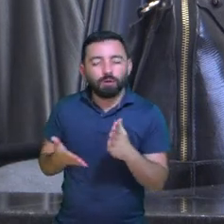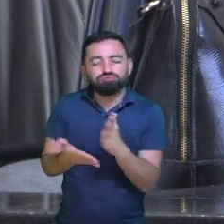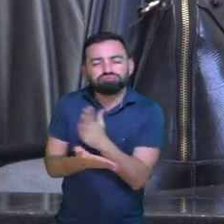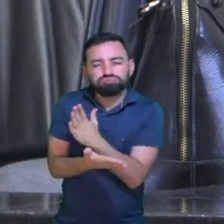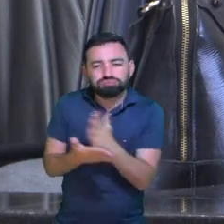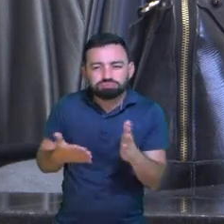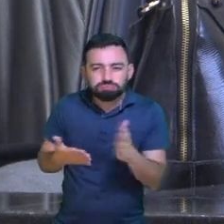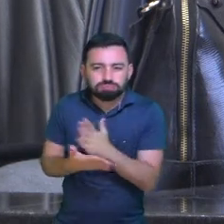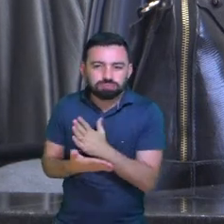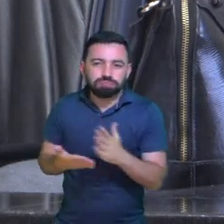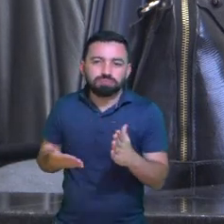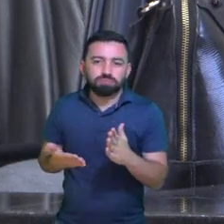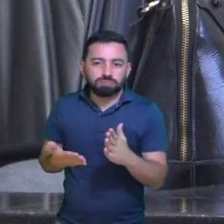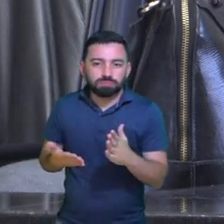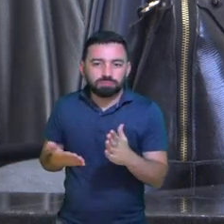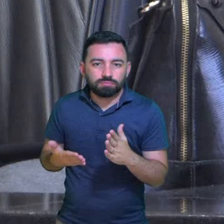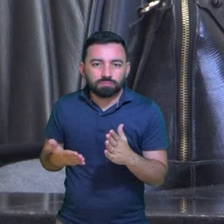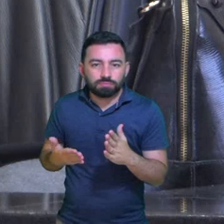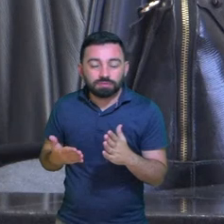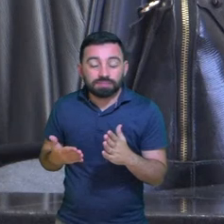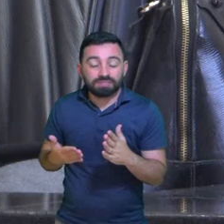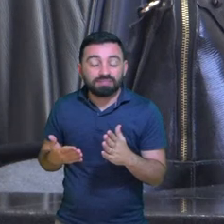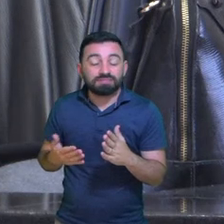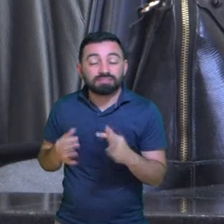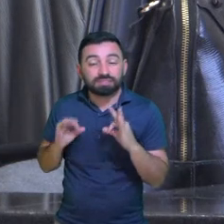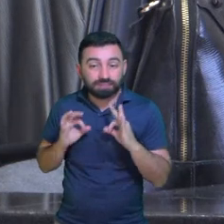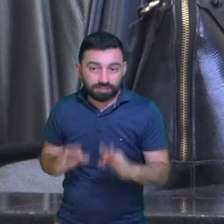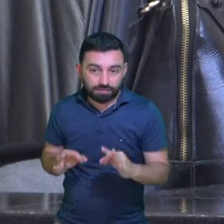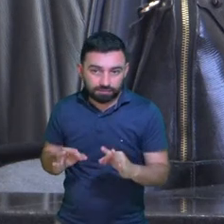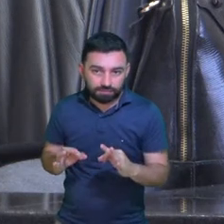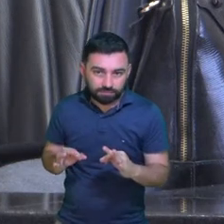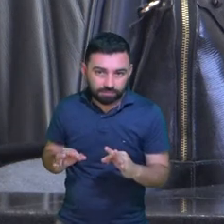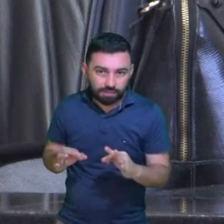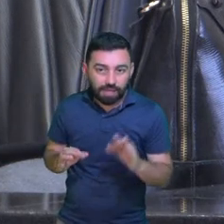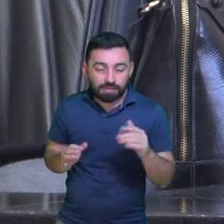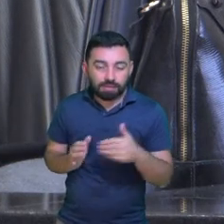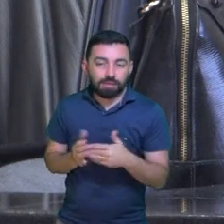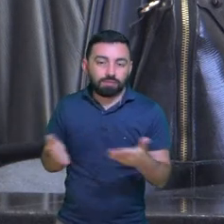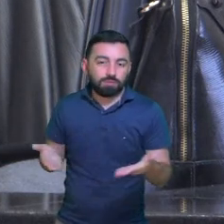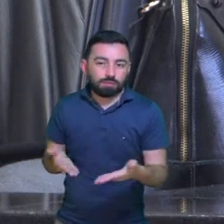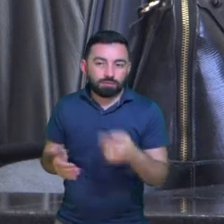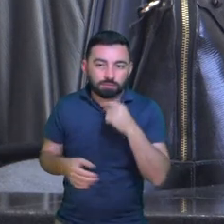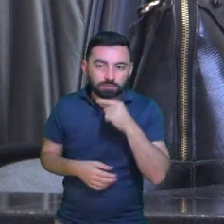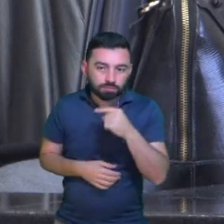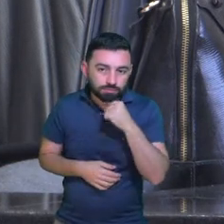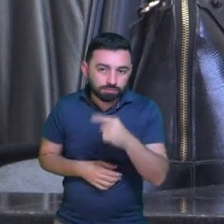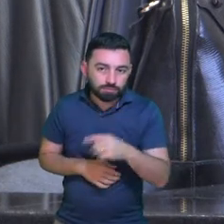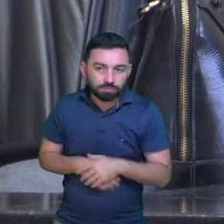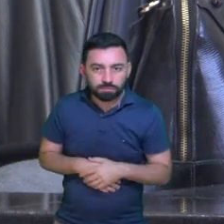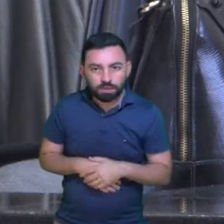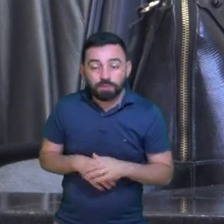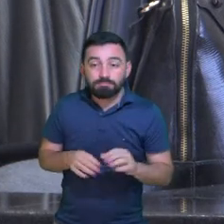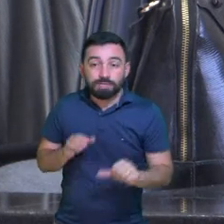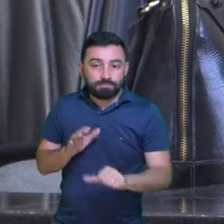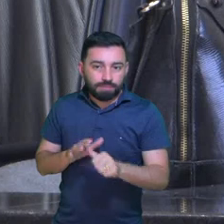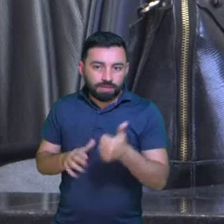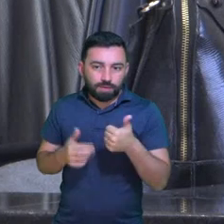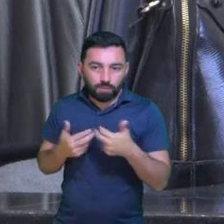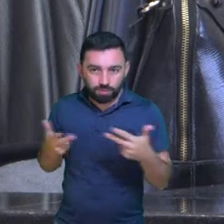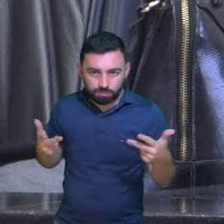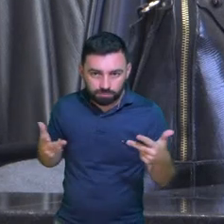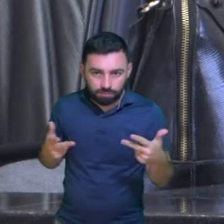a gente não levou até então já que vocês estão tendo a chance de começar primeira coisa muda o perfil